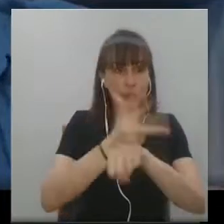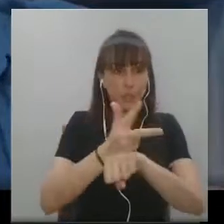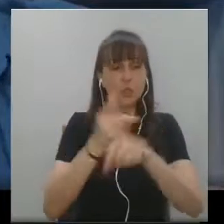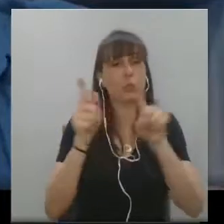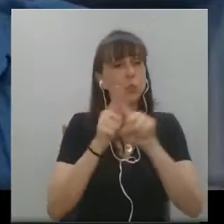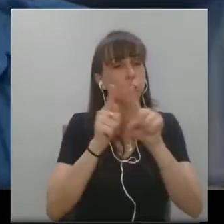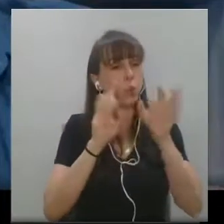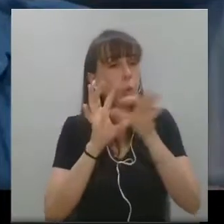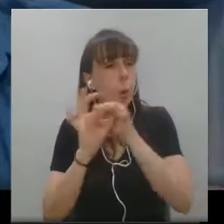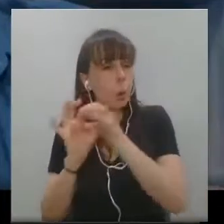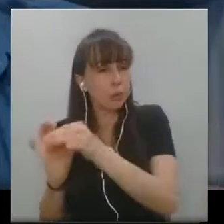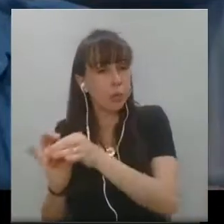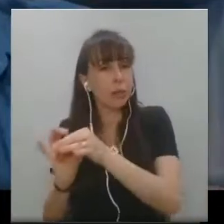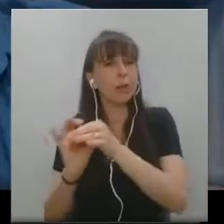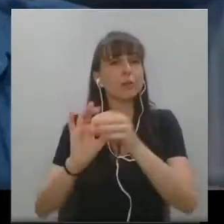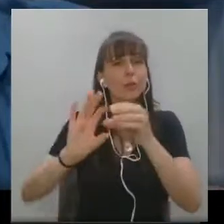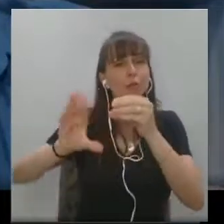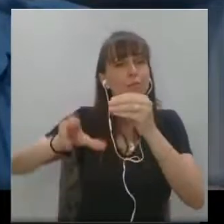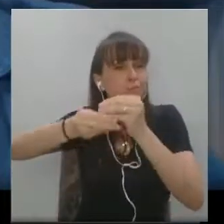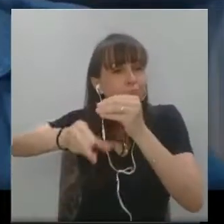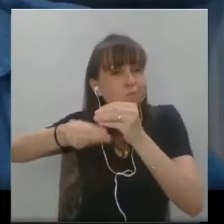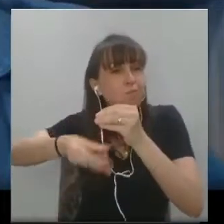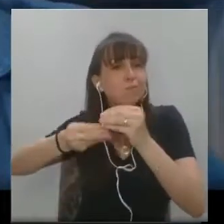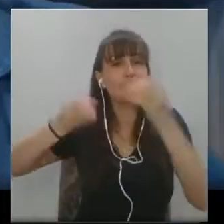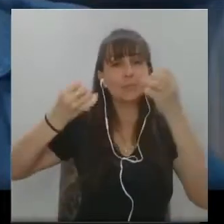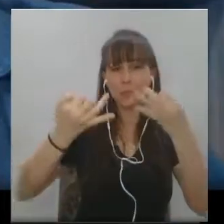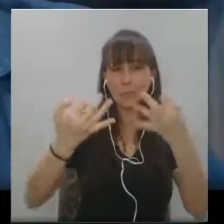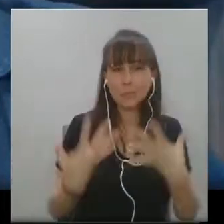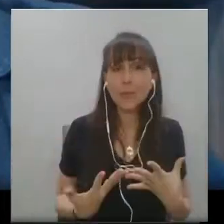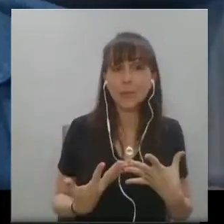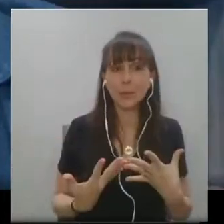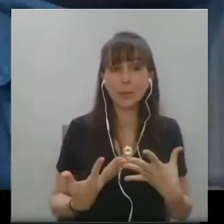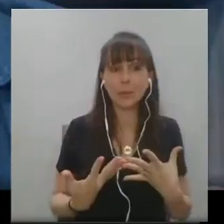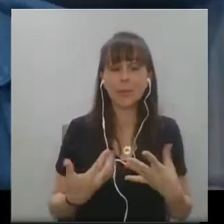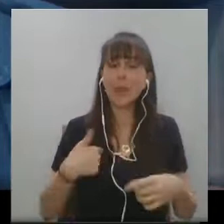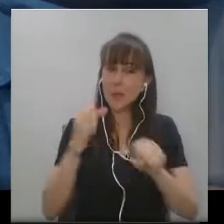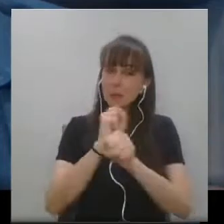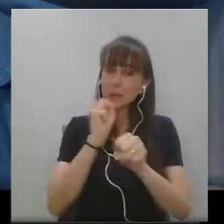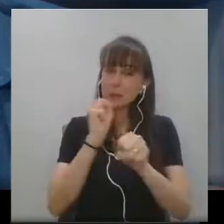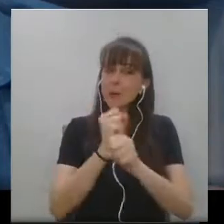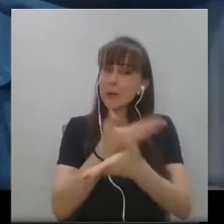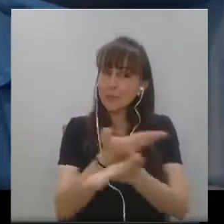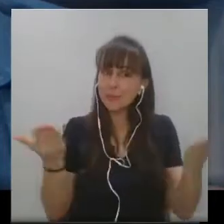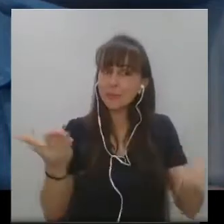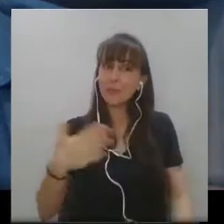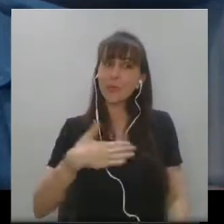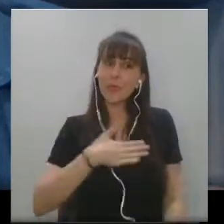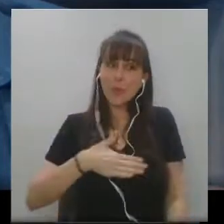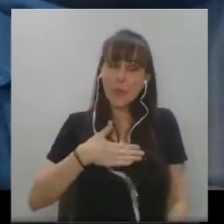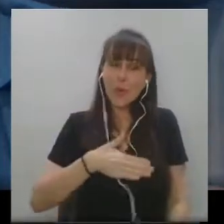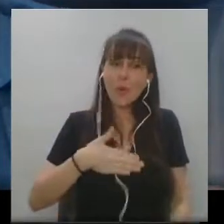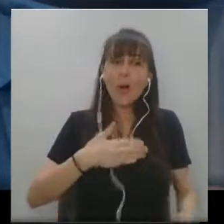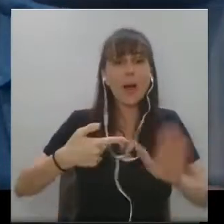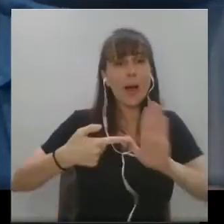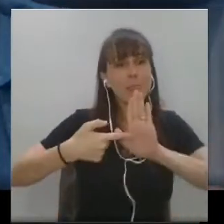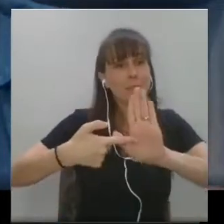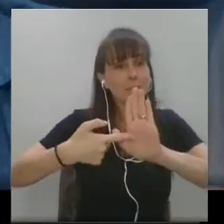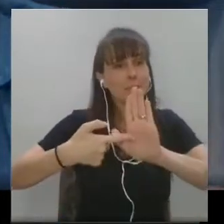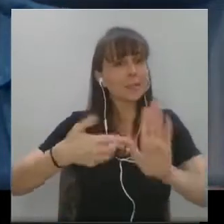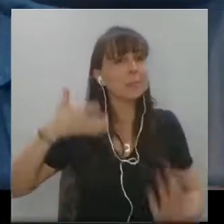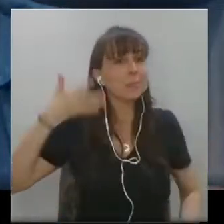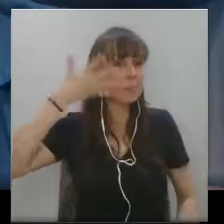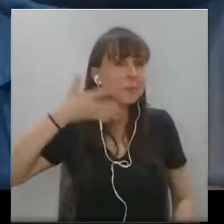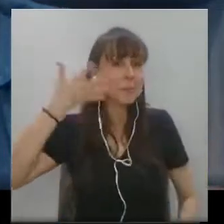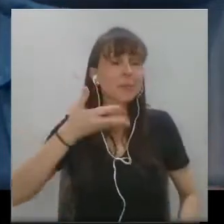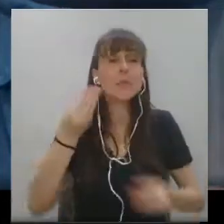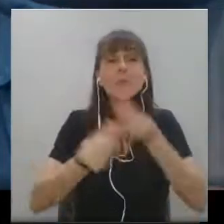contextualizando e comentando e tudo mais. Então é isso, espero que vocês tenham gostado aí da minha breve exposição sobre como ler clássicos